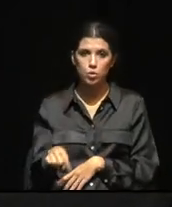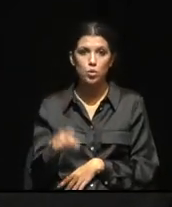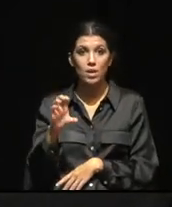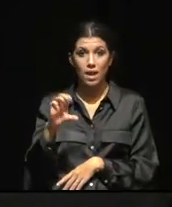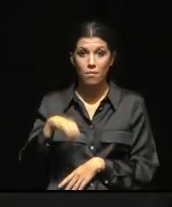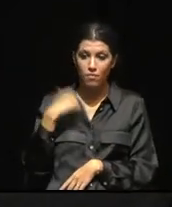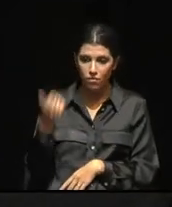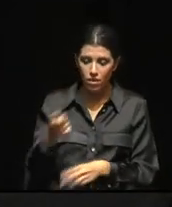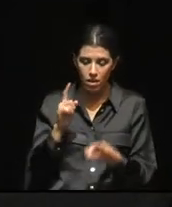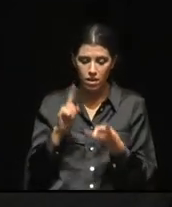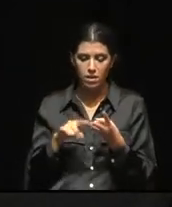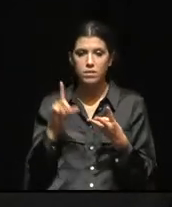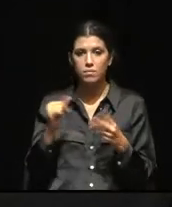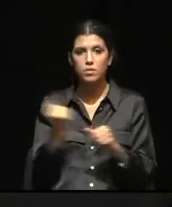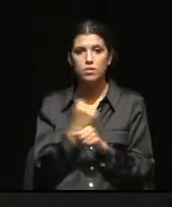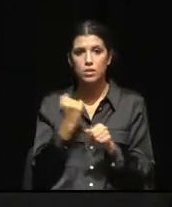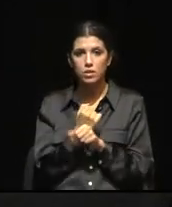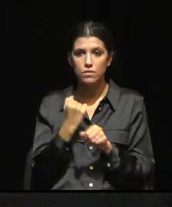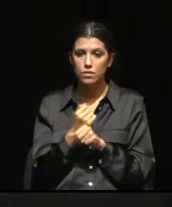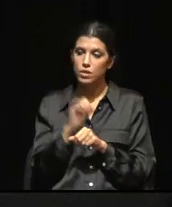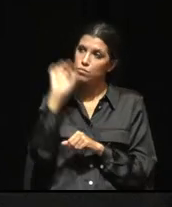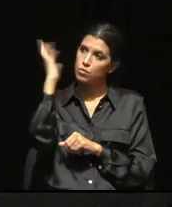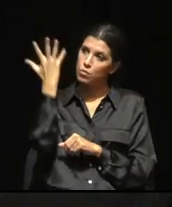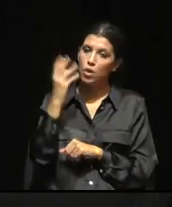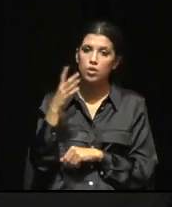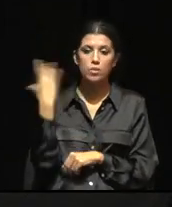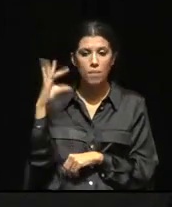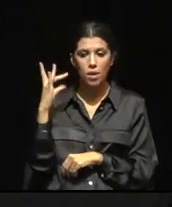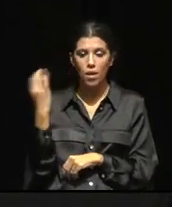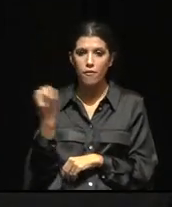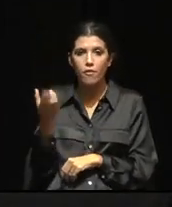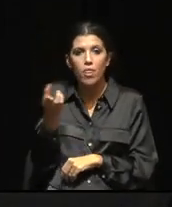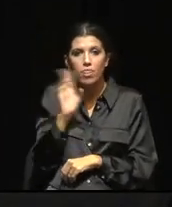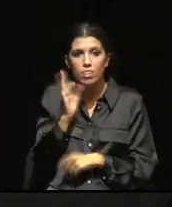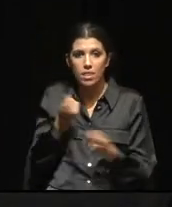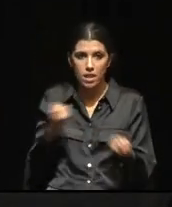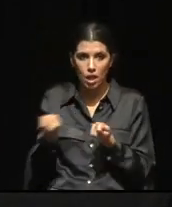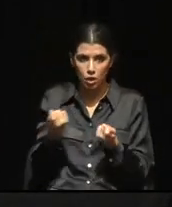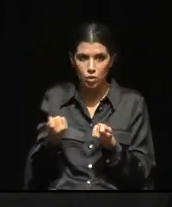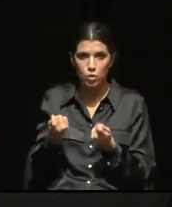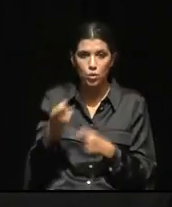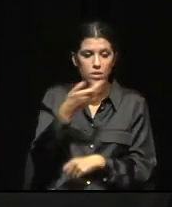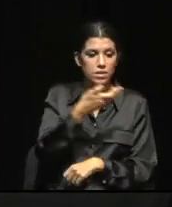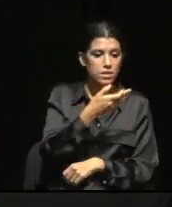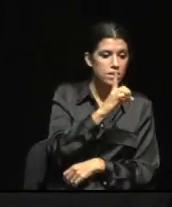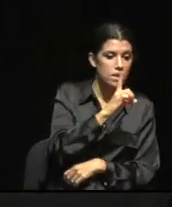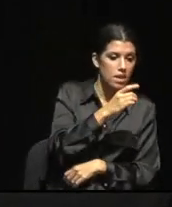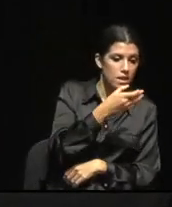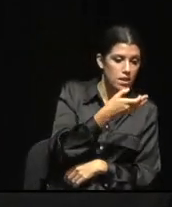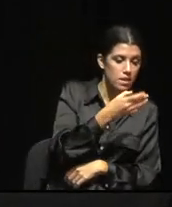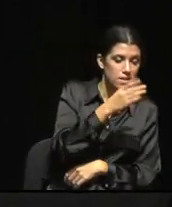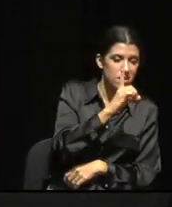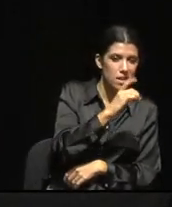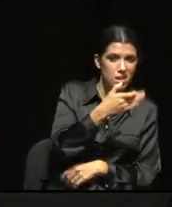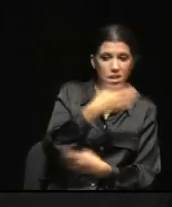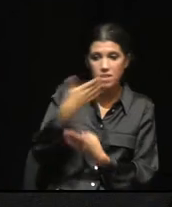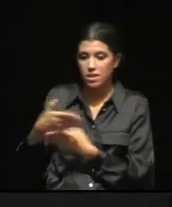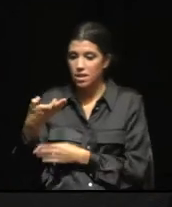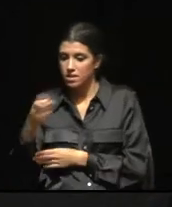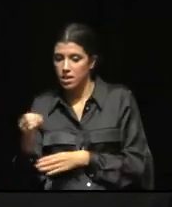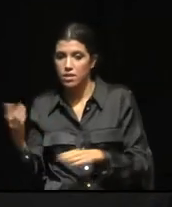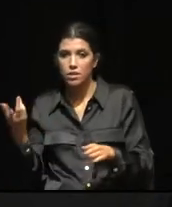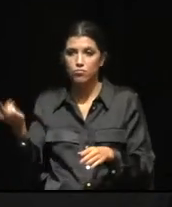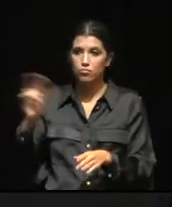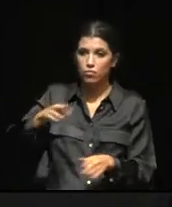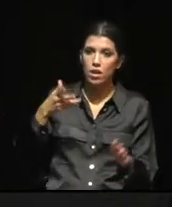Cabo Verde e no serviço meteorológico de de Macau do Qual foi diretor de 67 a 70 regressado a Lisboa foi